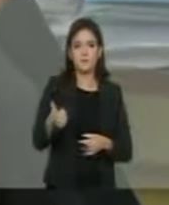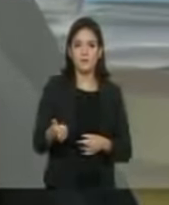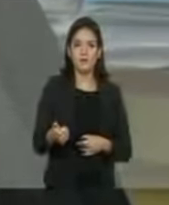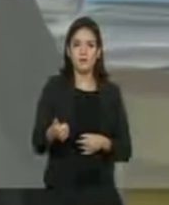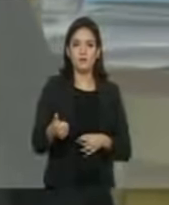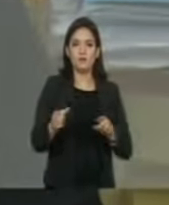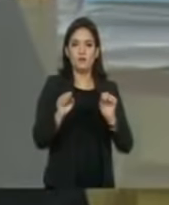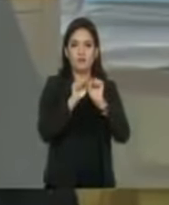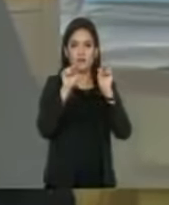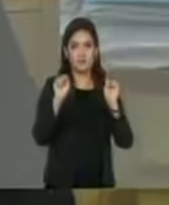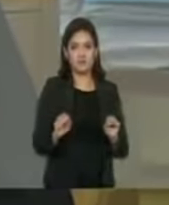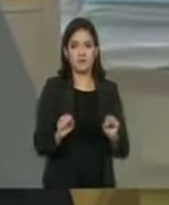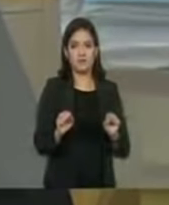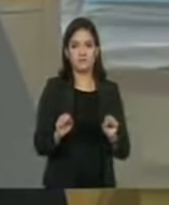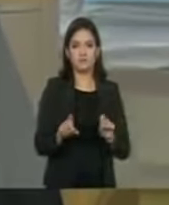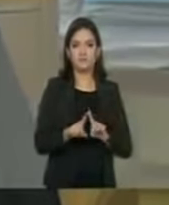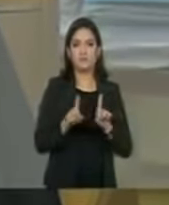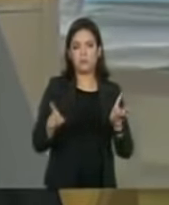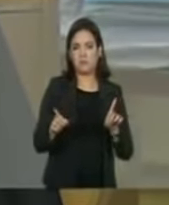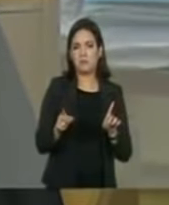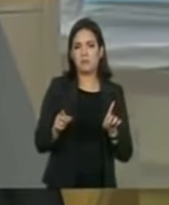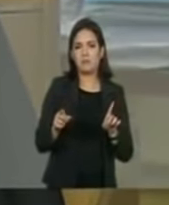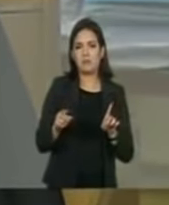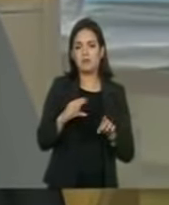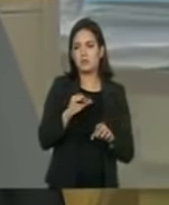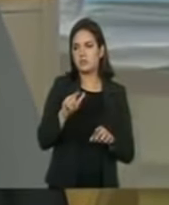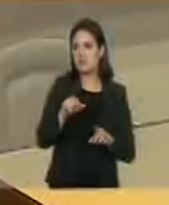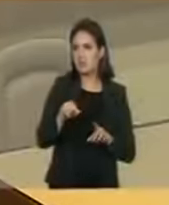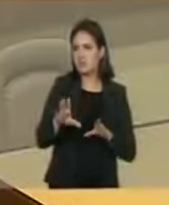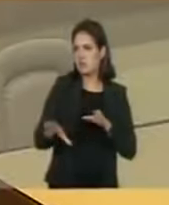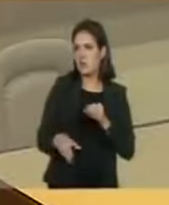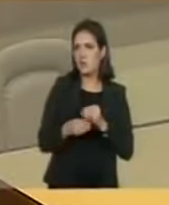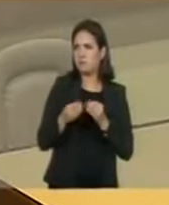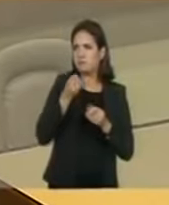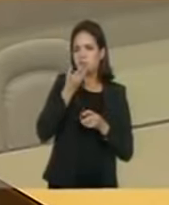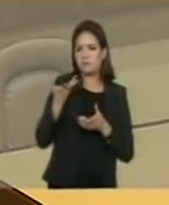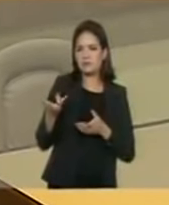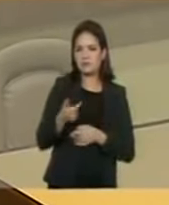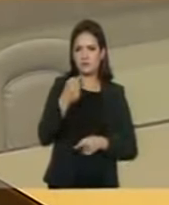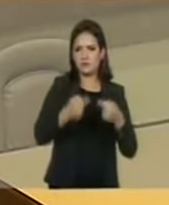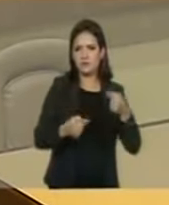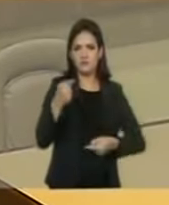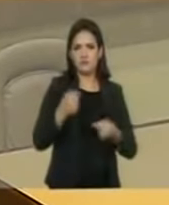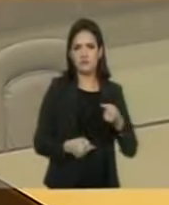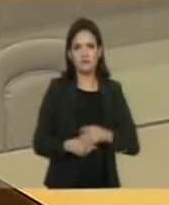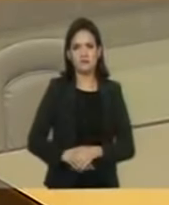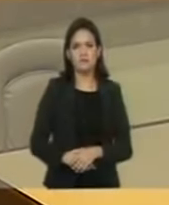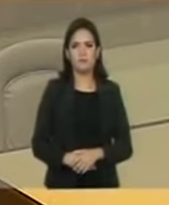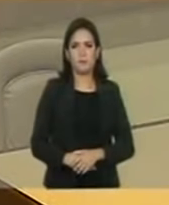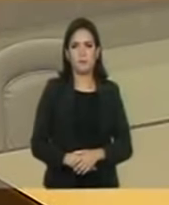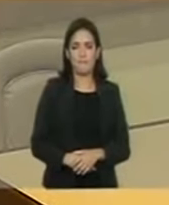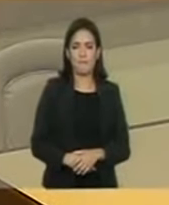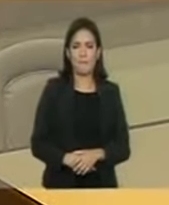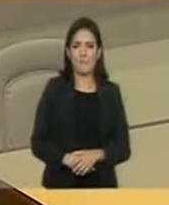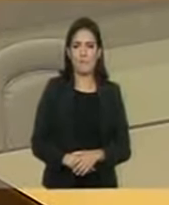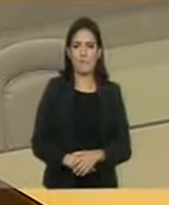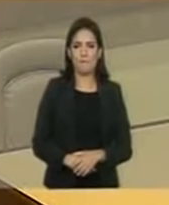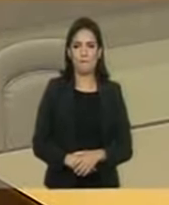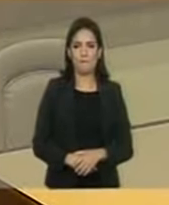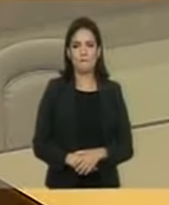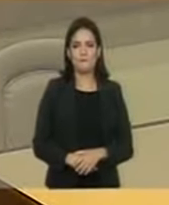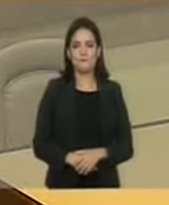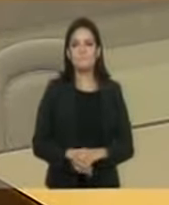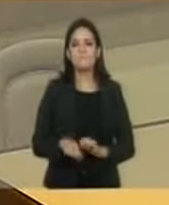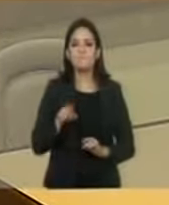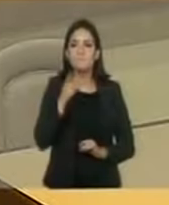mas vossa excelência dar uma contribuição histórica para esse debate essa questão que o activo à excelência se refere